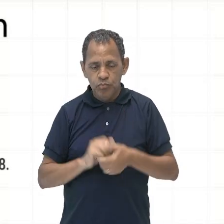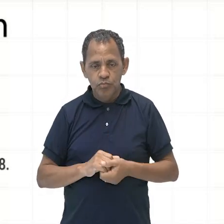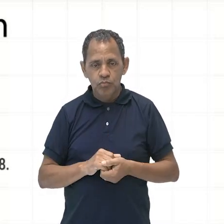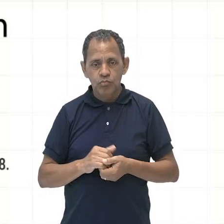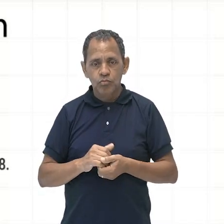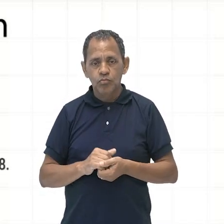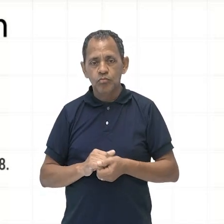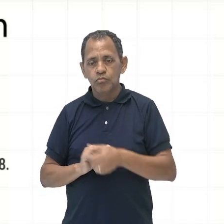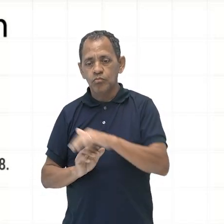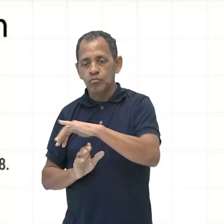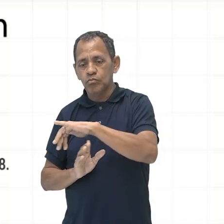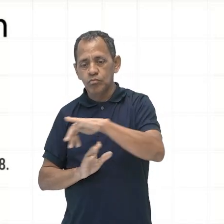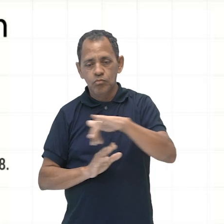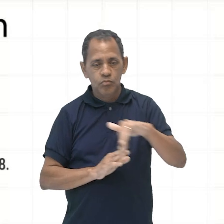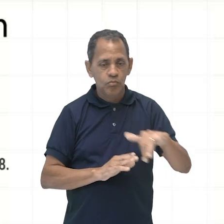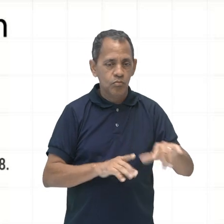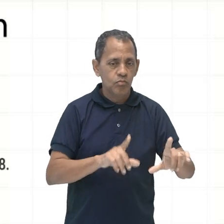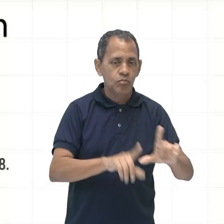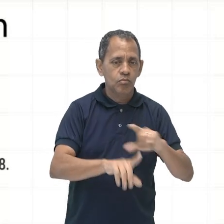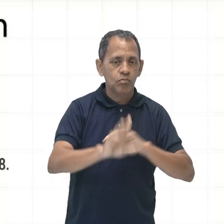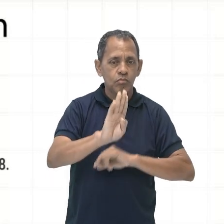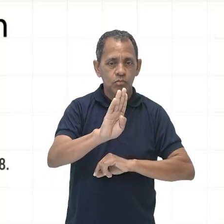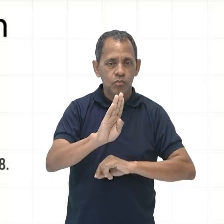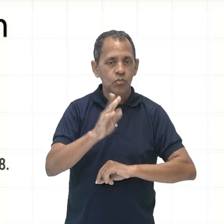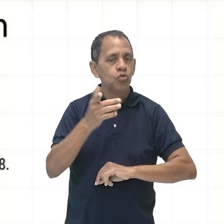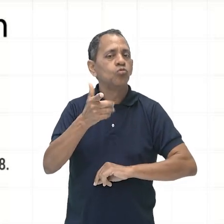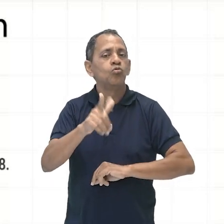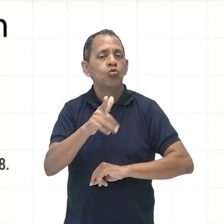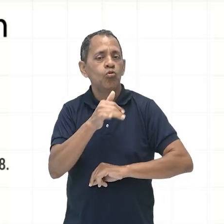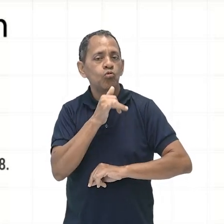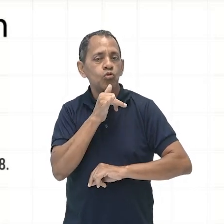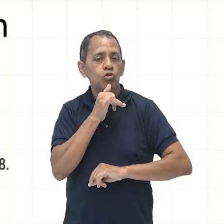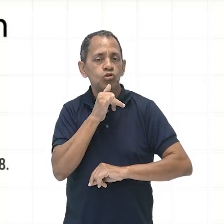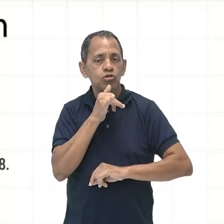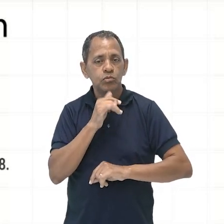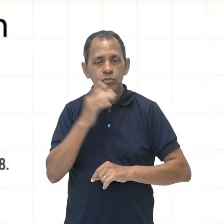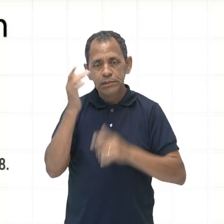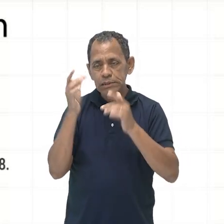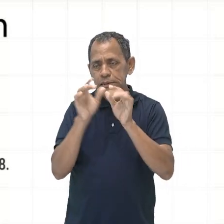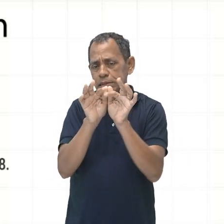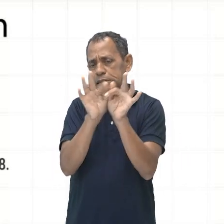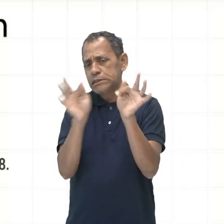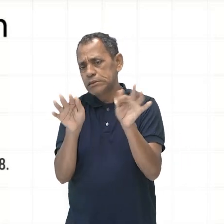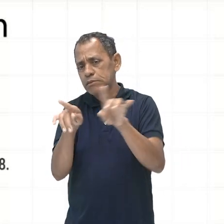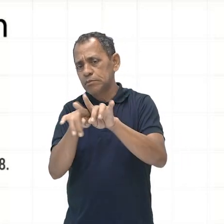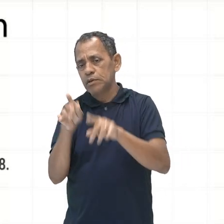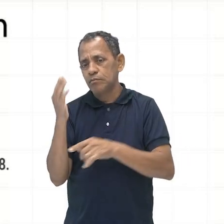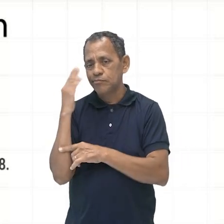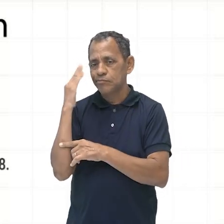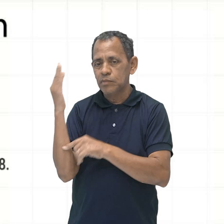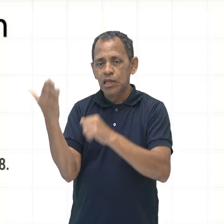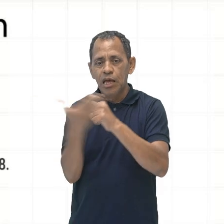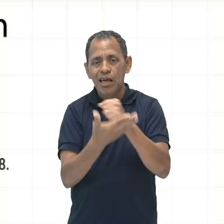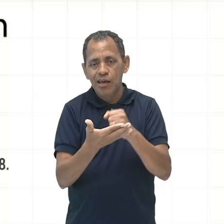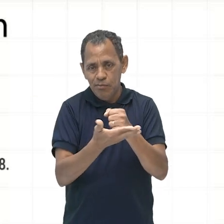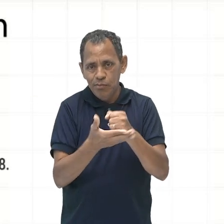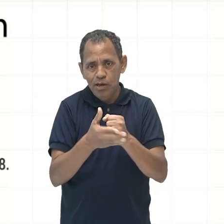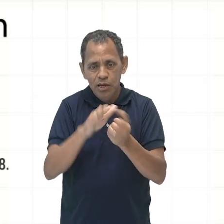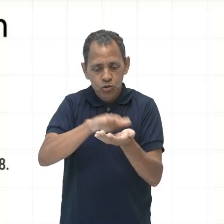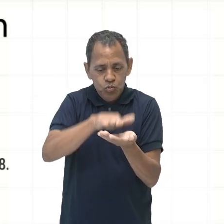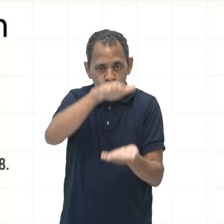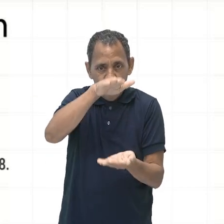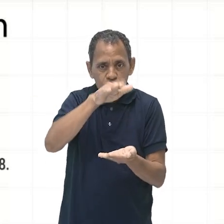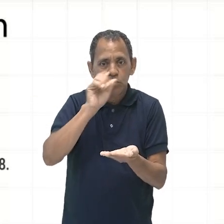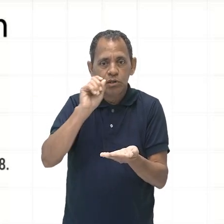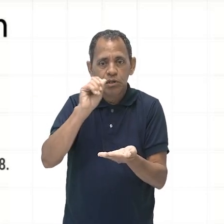B, novamente eu tenho aqui um exemplo bem simples, porque a base desse prisma, olha só, a base aqui de